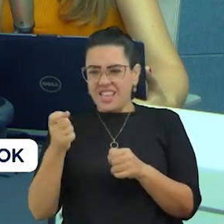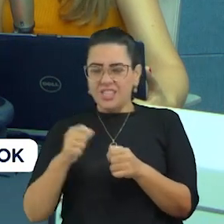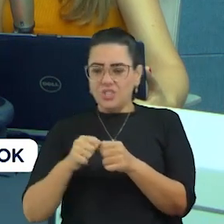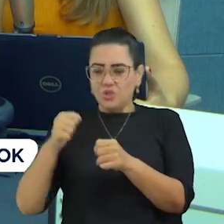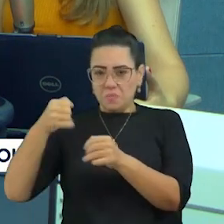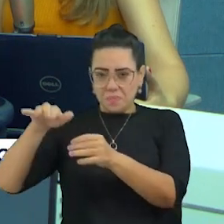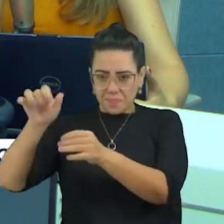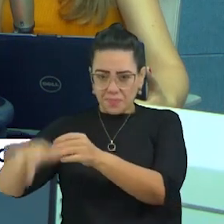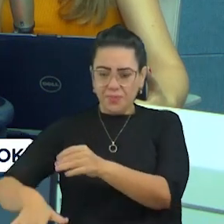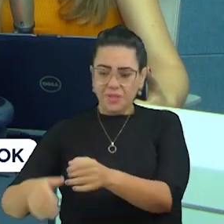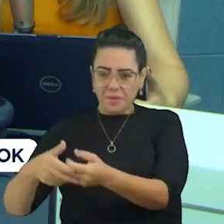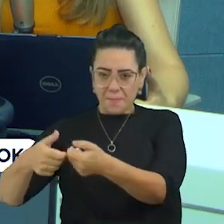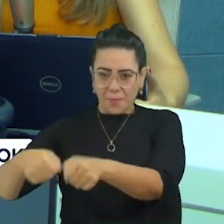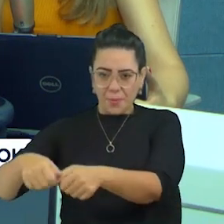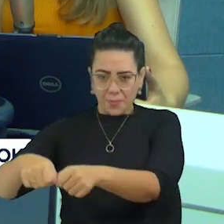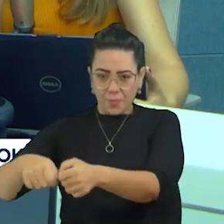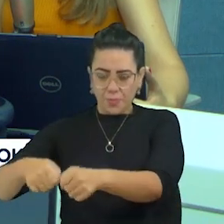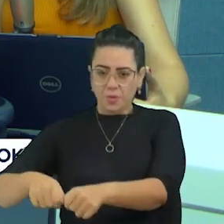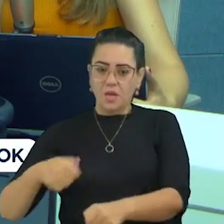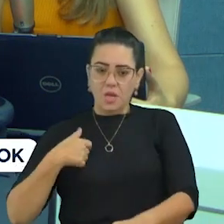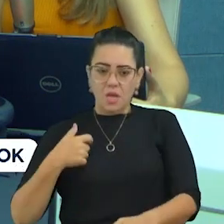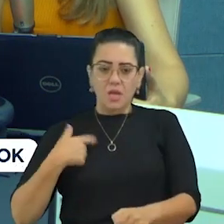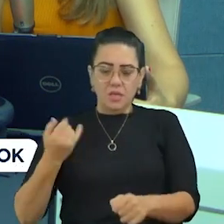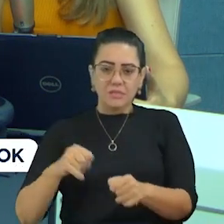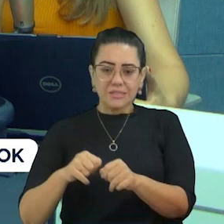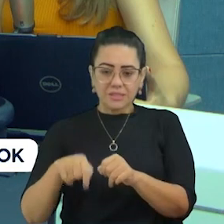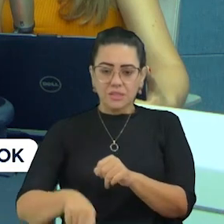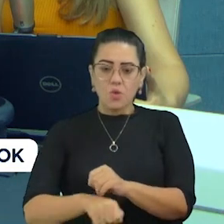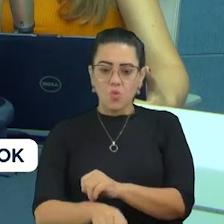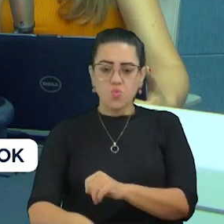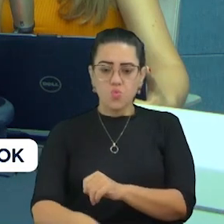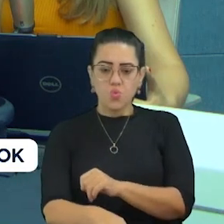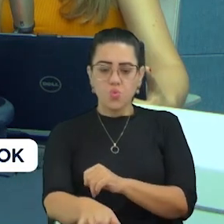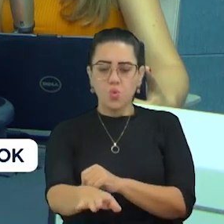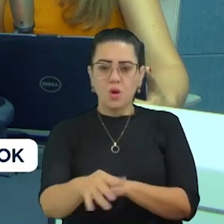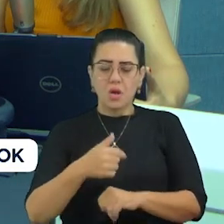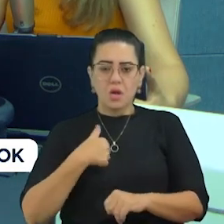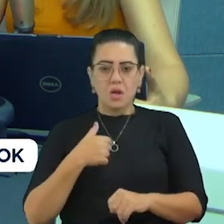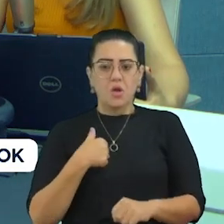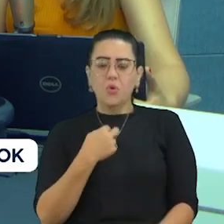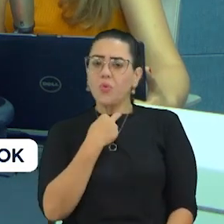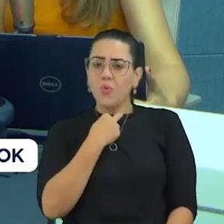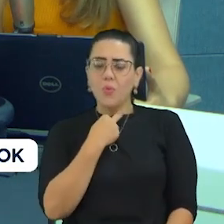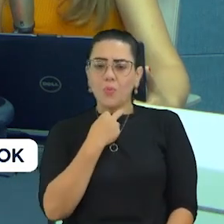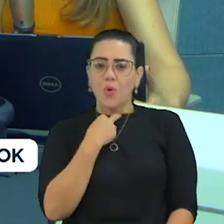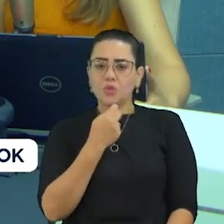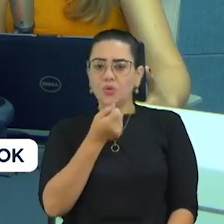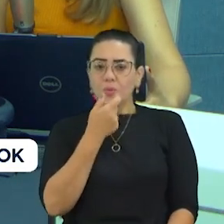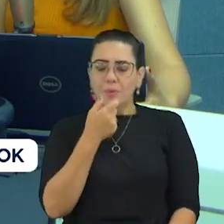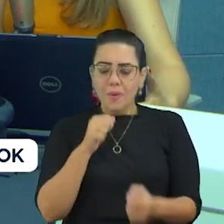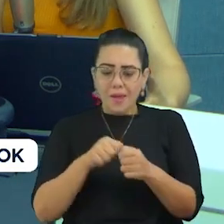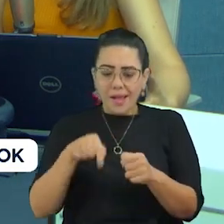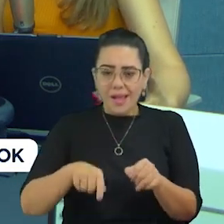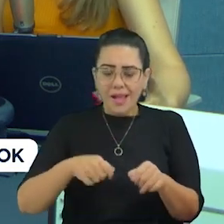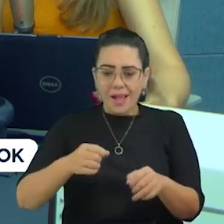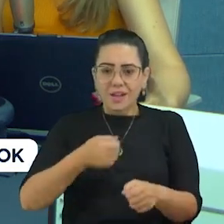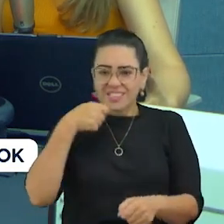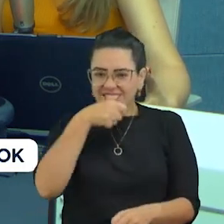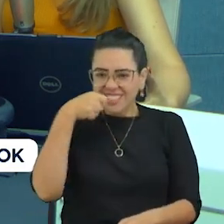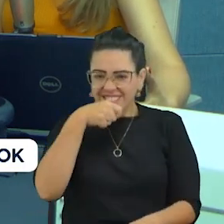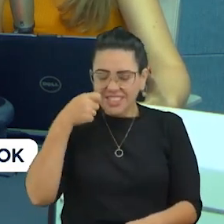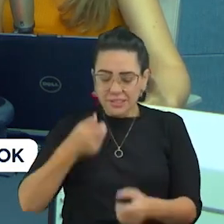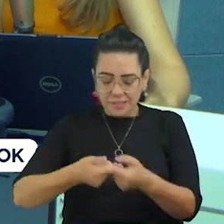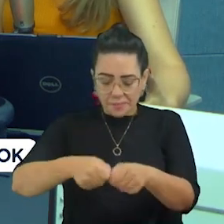não posso descartar no esgoto, eu não posso descartar ali na pia, vou jogar não ali. Posso, tá. Porque senão eu